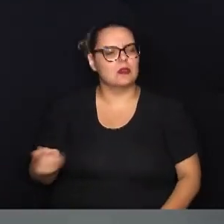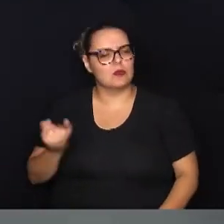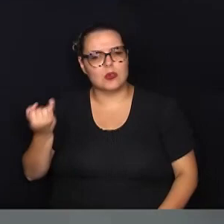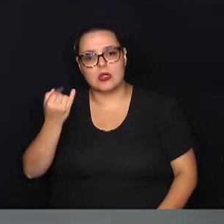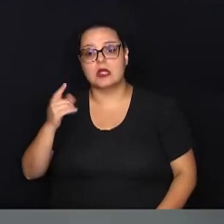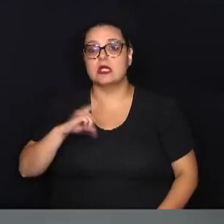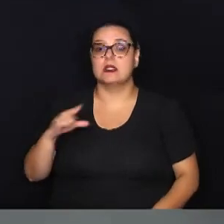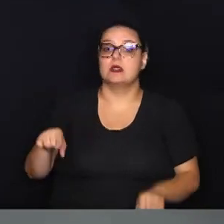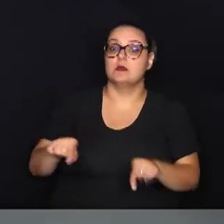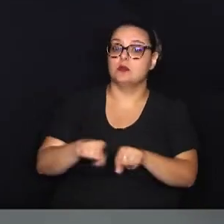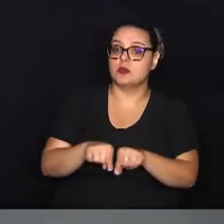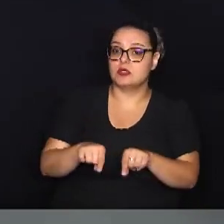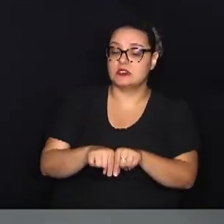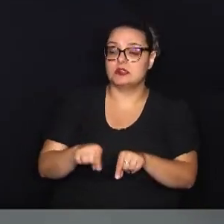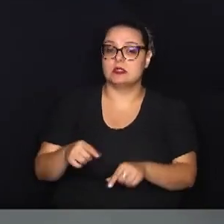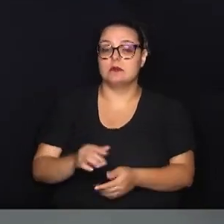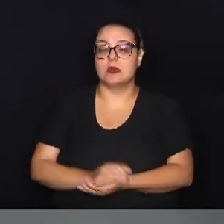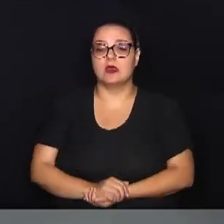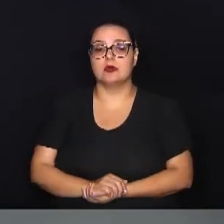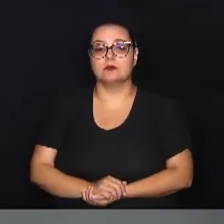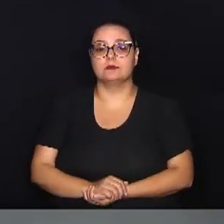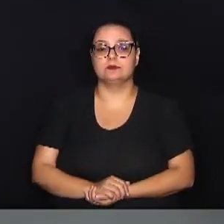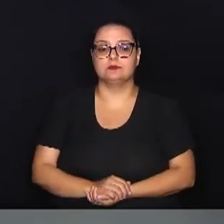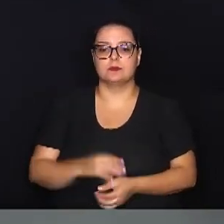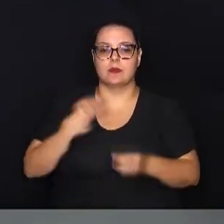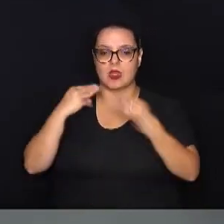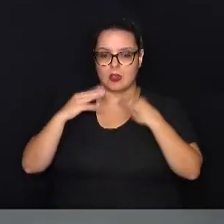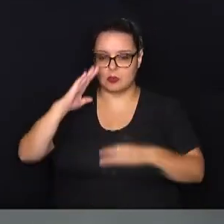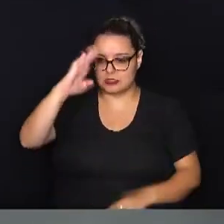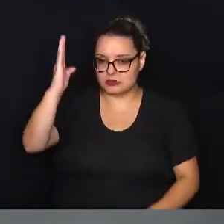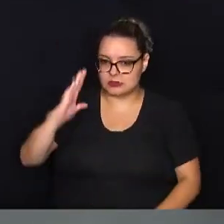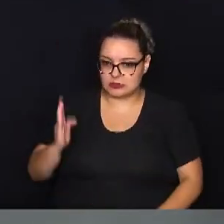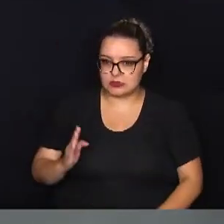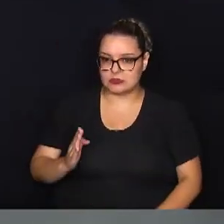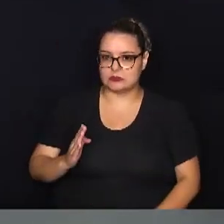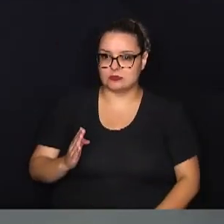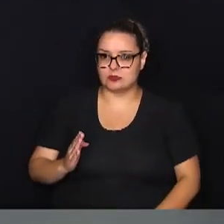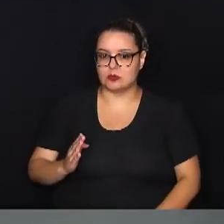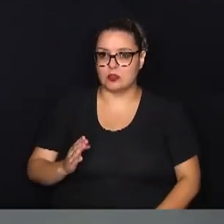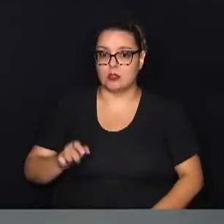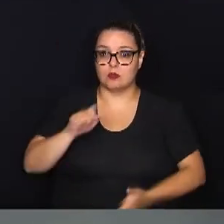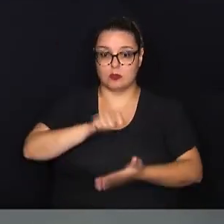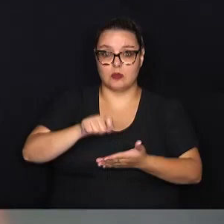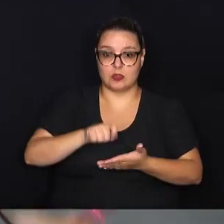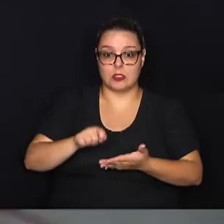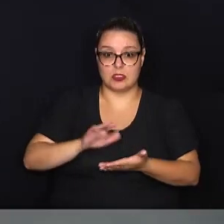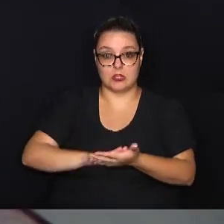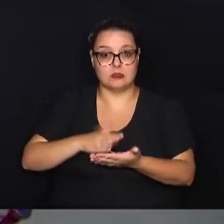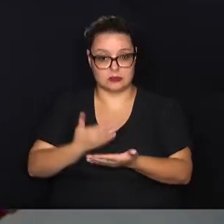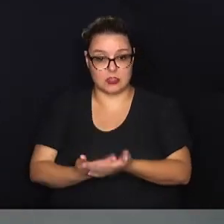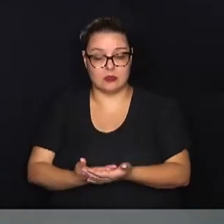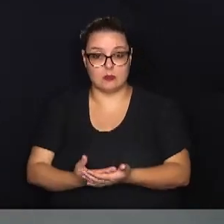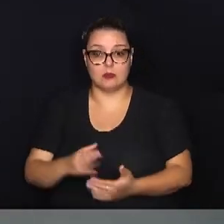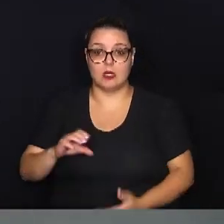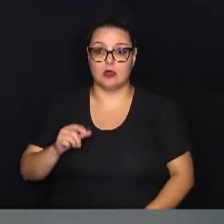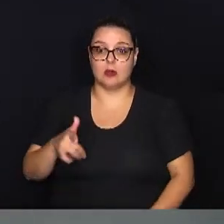Temos também a música brasileira por seus compositores e intérpretes, uma coleção que